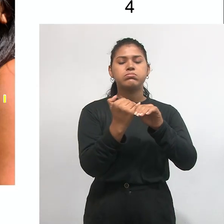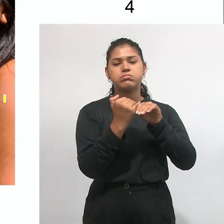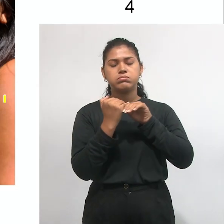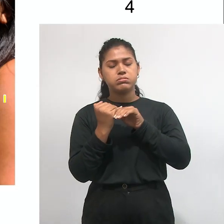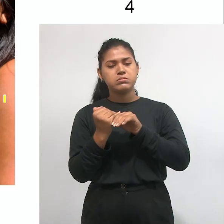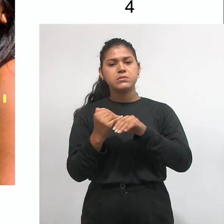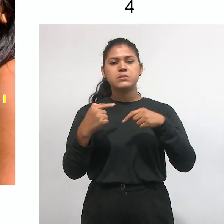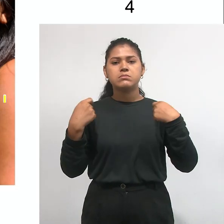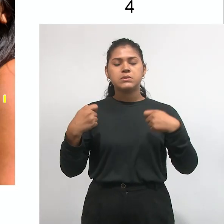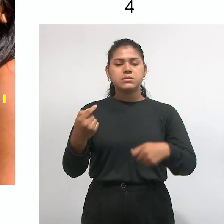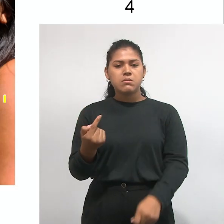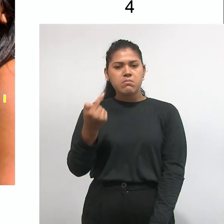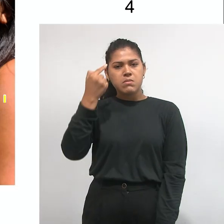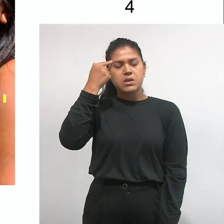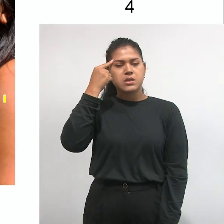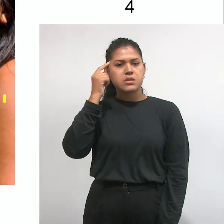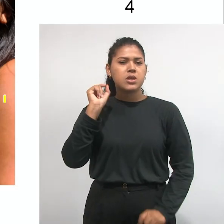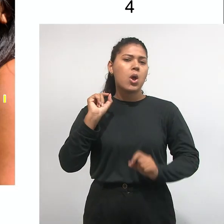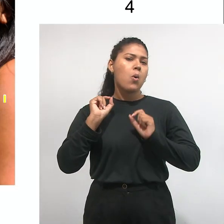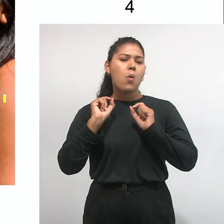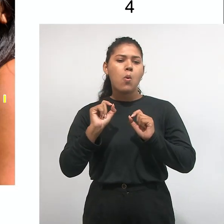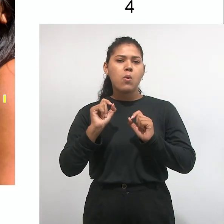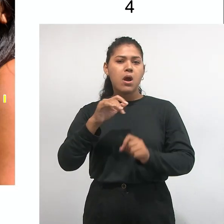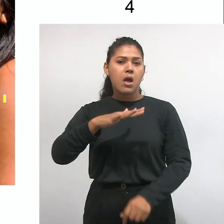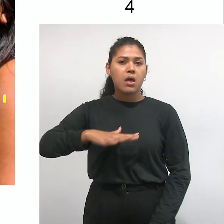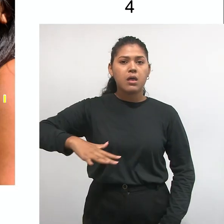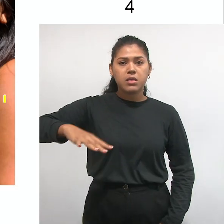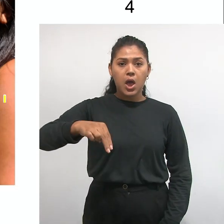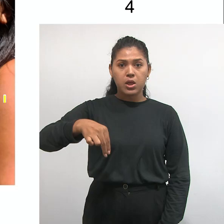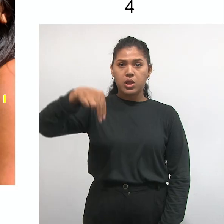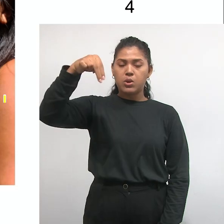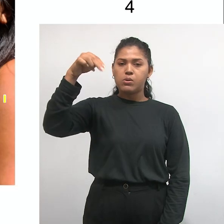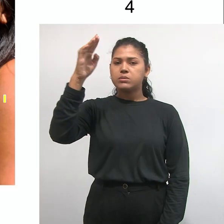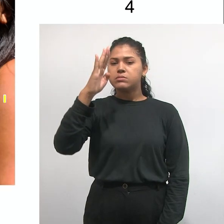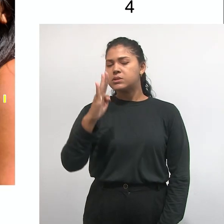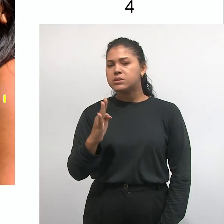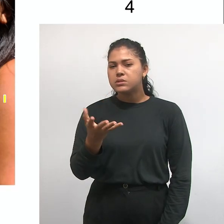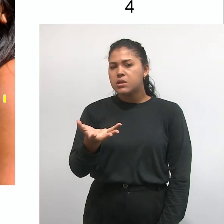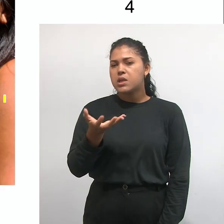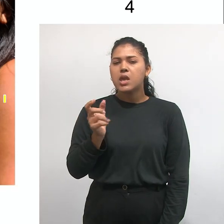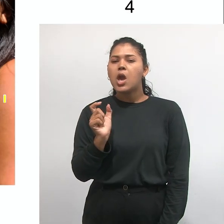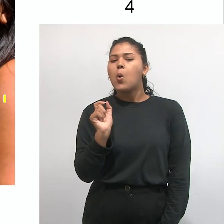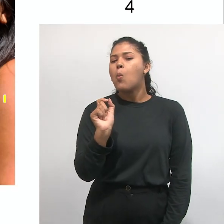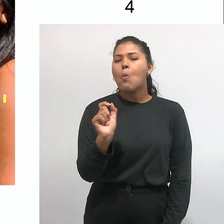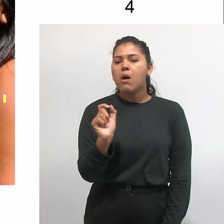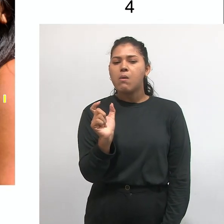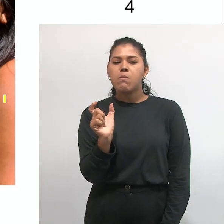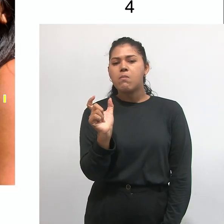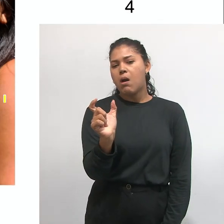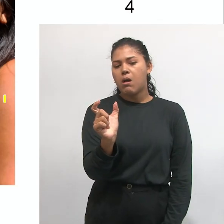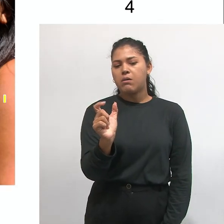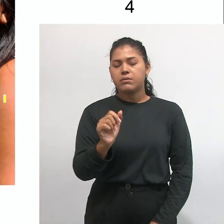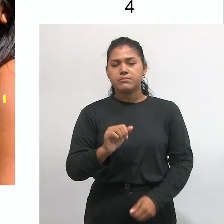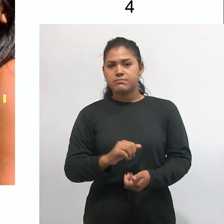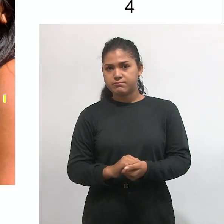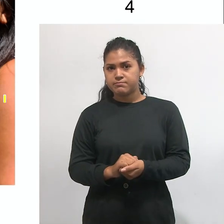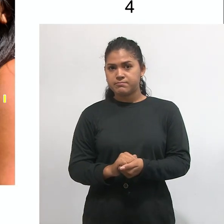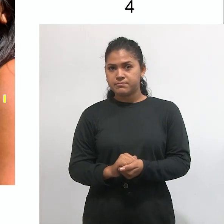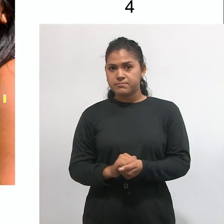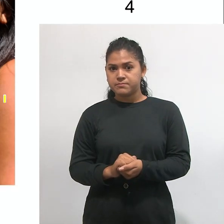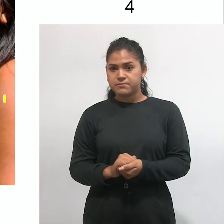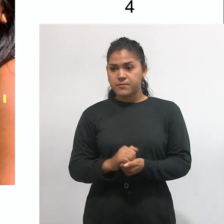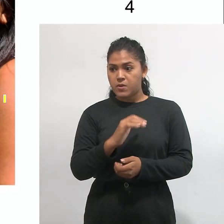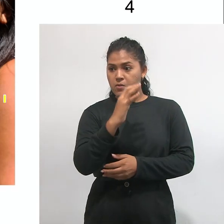falar também do que esse equilíbrio na Amazônia, principalmente, quer dizer. A